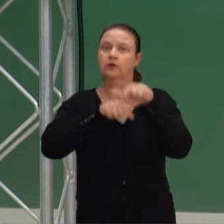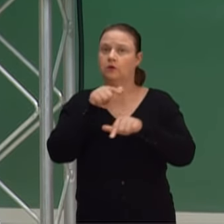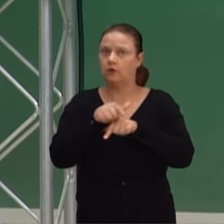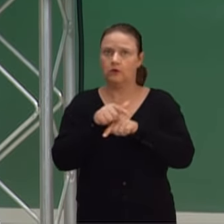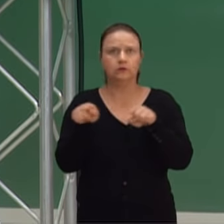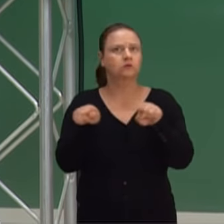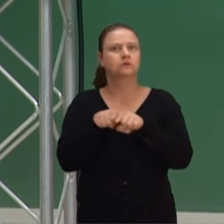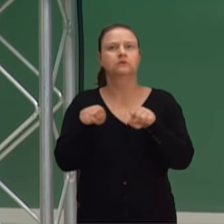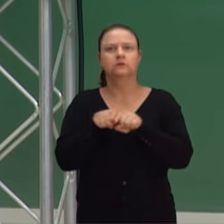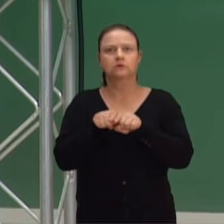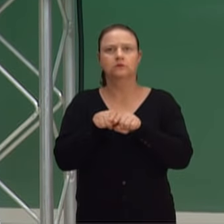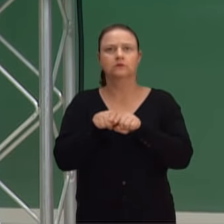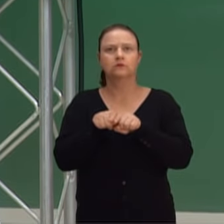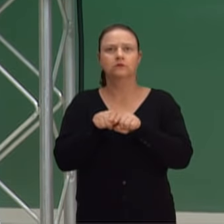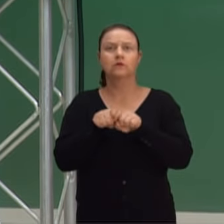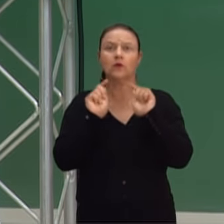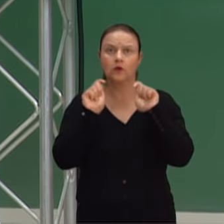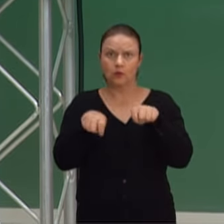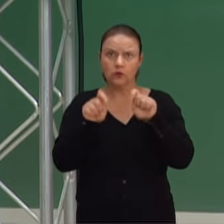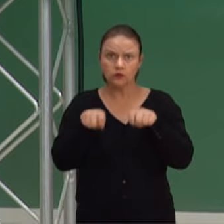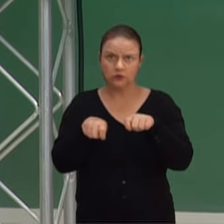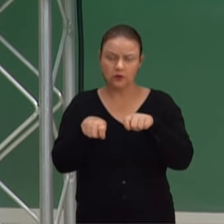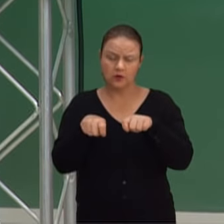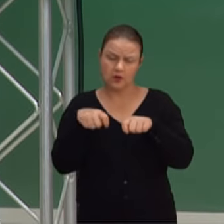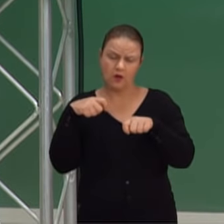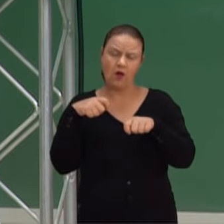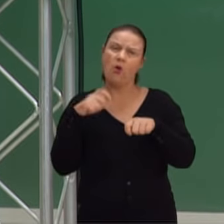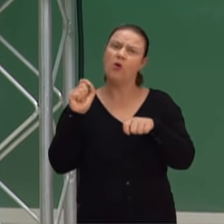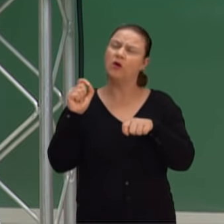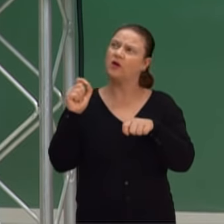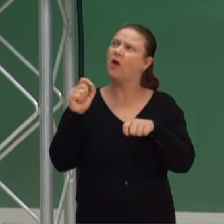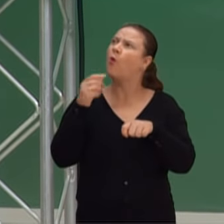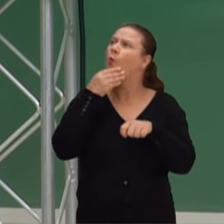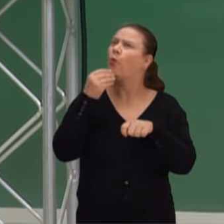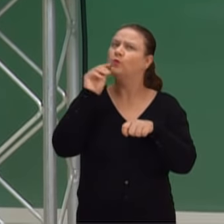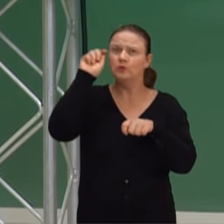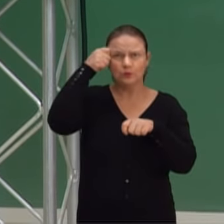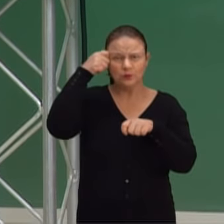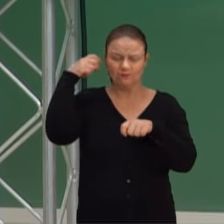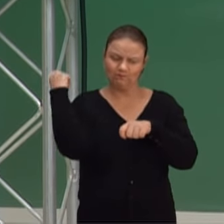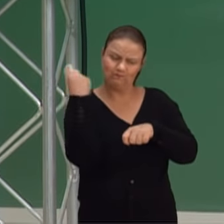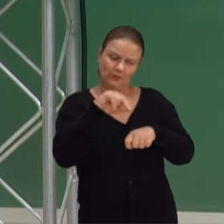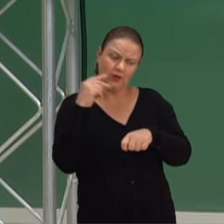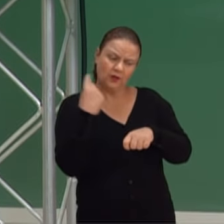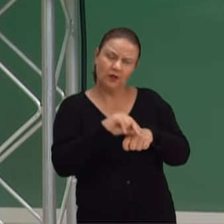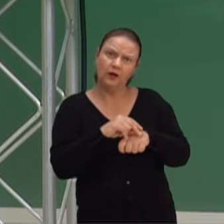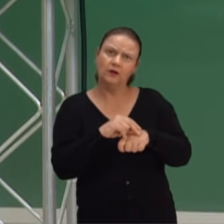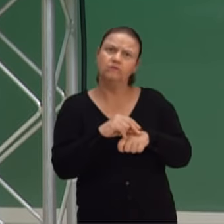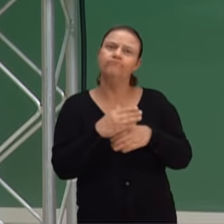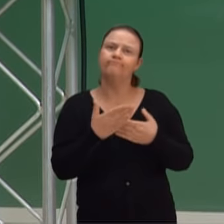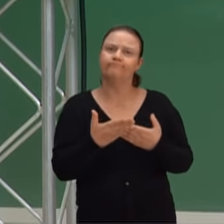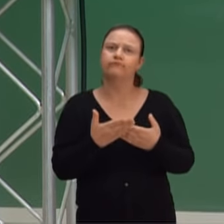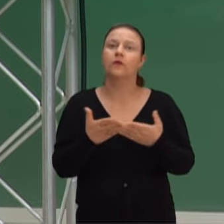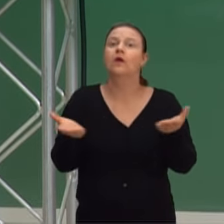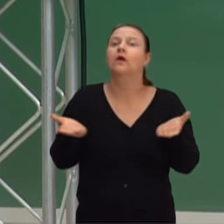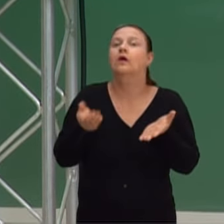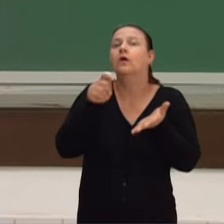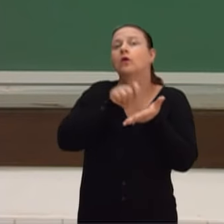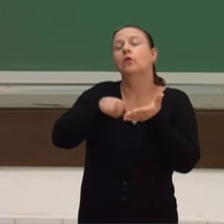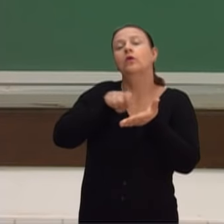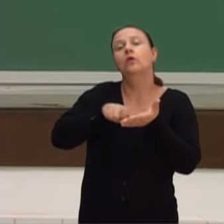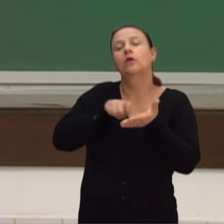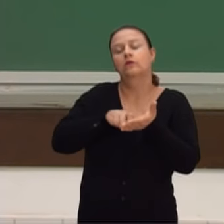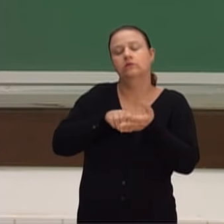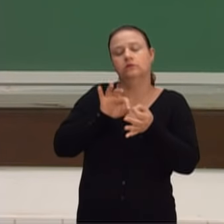condição de apanhar e de violência desses escravos, que apanhavam muito. Escreva um breve